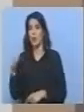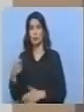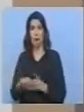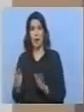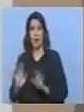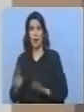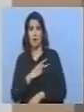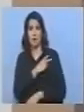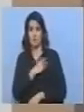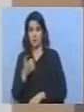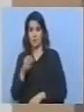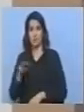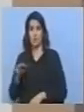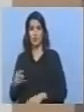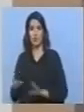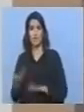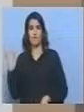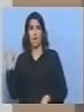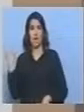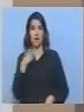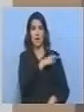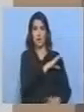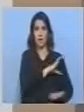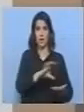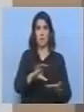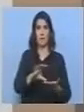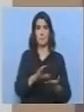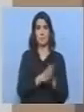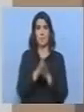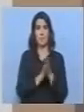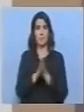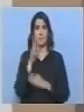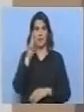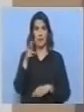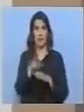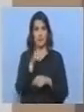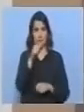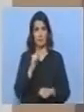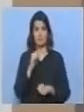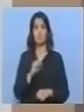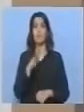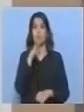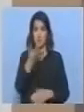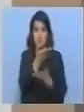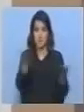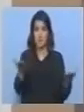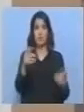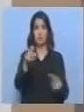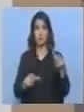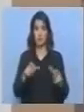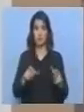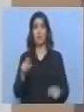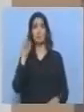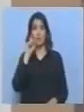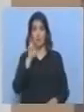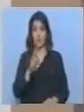agora aproveito para dizer, e olhando para a Câmara diretamente, para aquela ali, era para dizer às pessoas que vieram garantir que